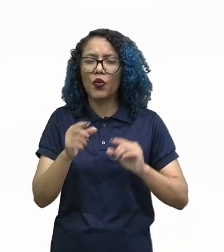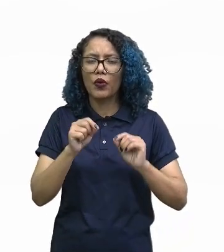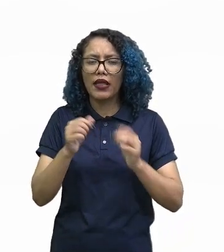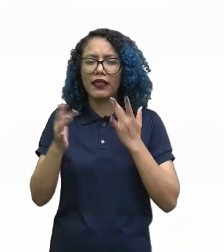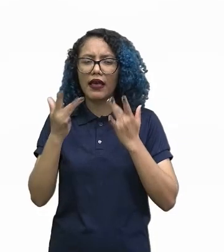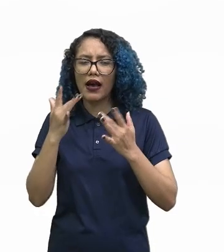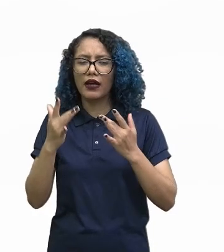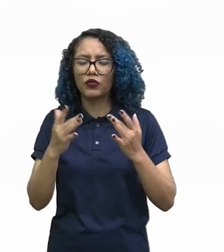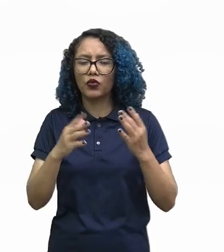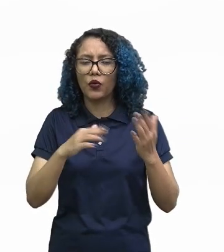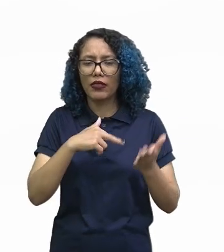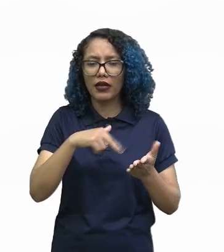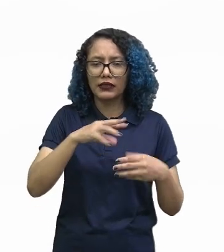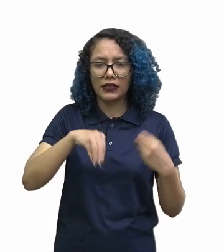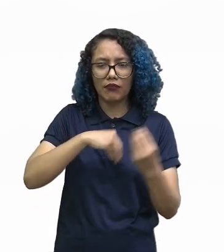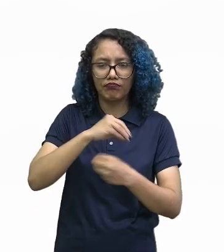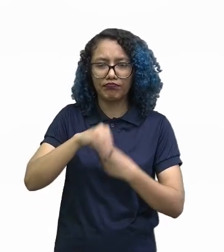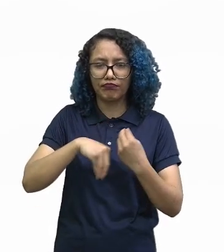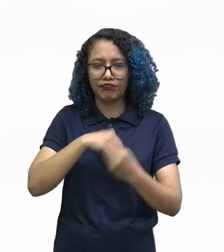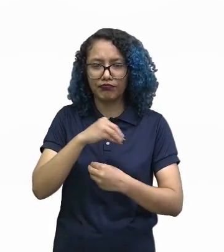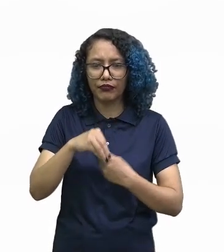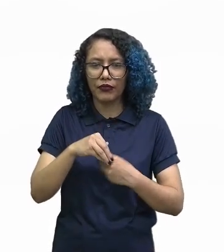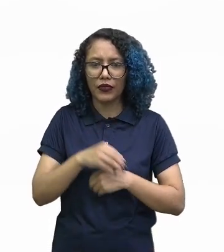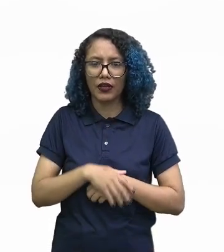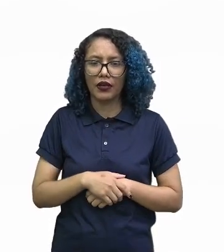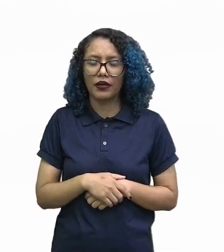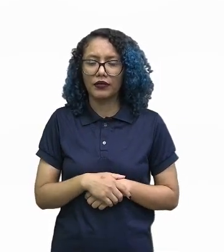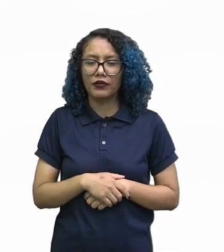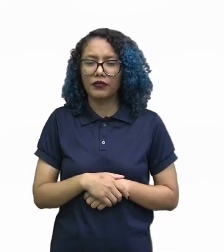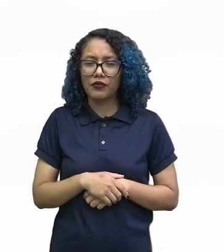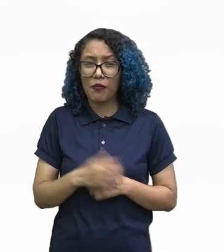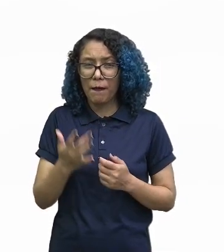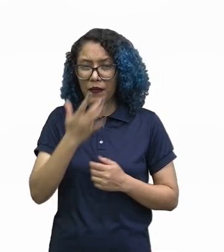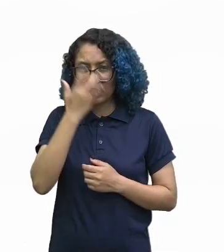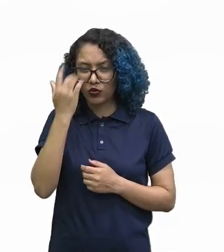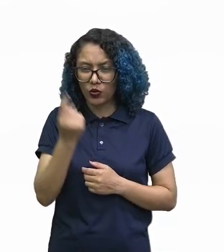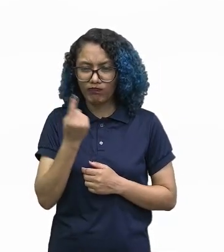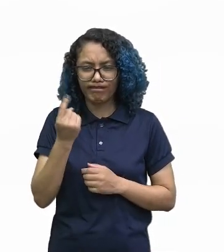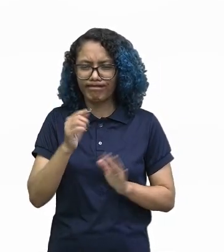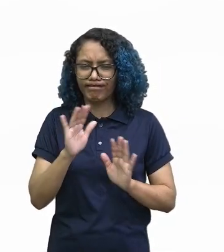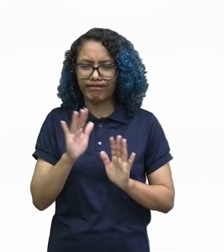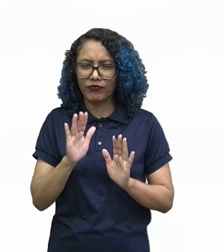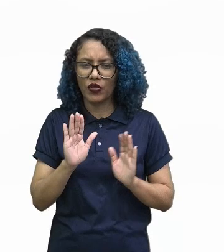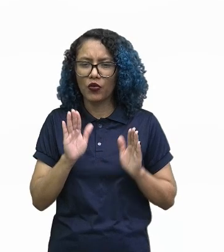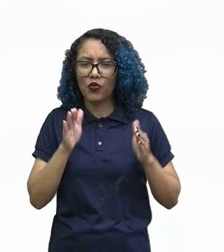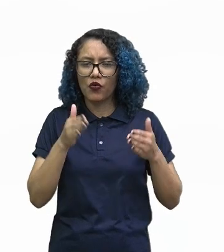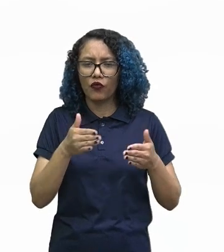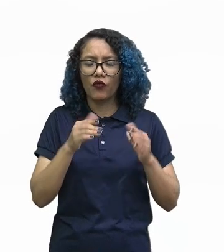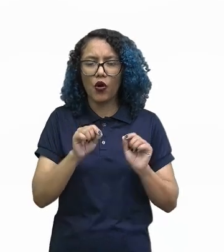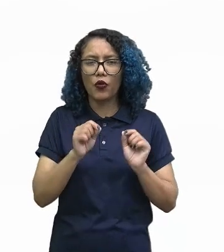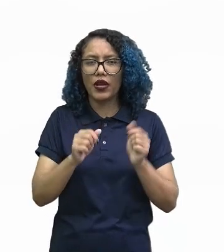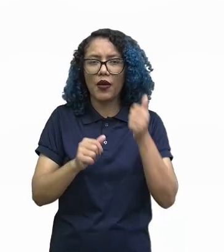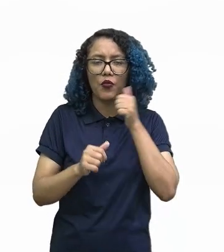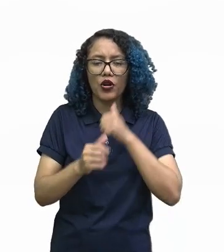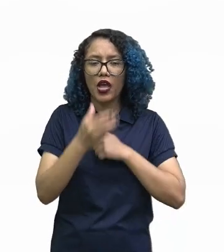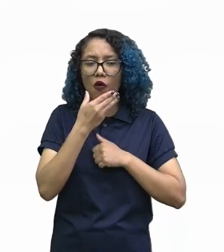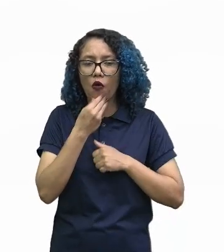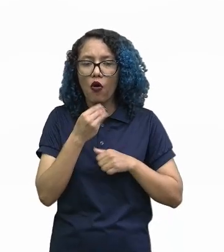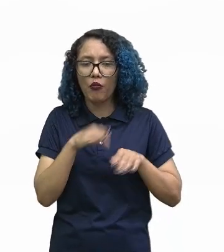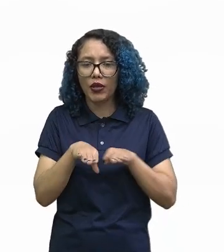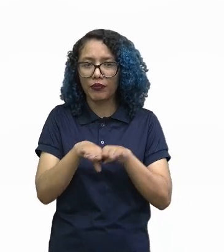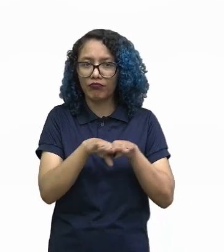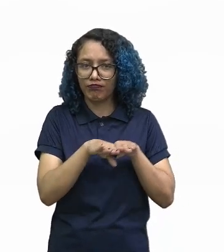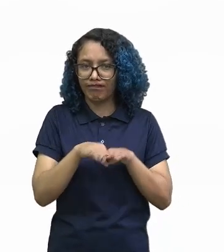dança, acabam com a figura do solista e proporcionam maior igualdade entre o homem e a mulher